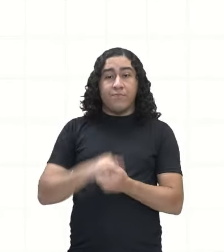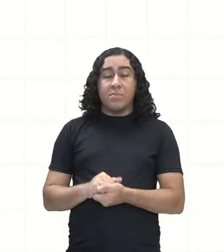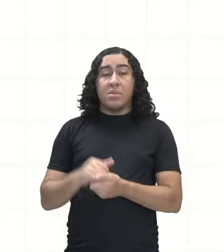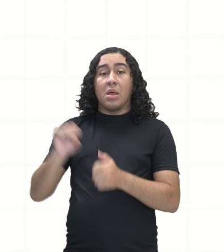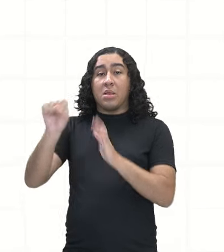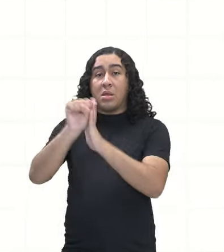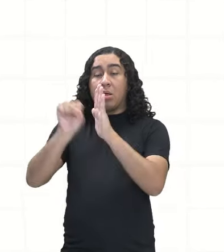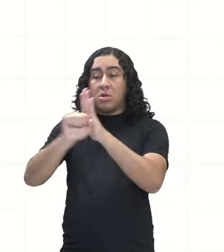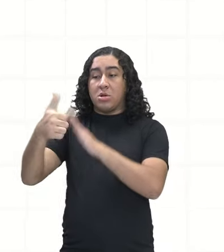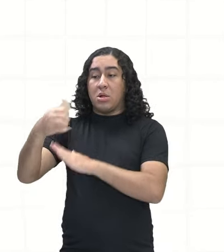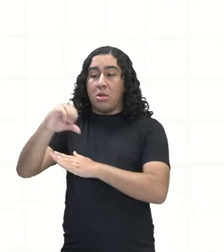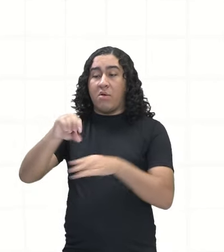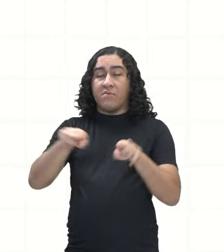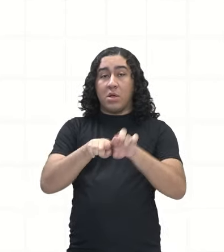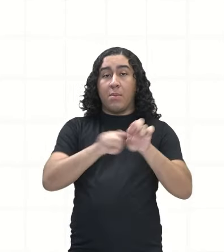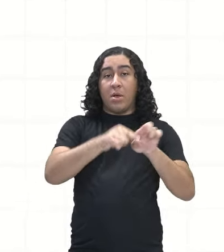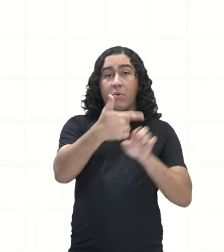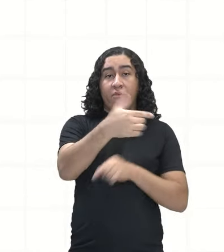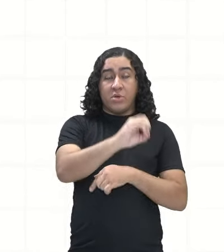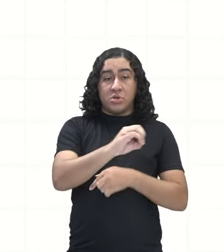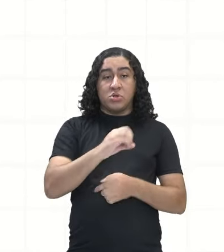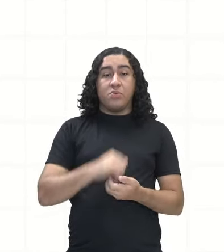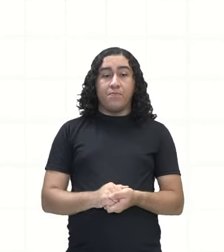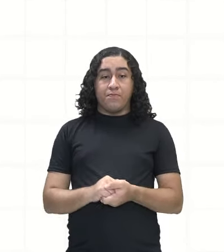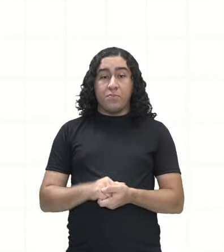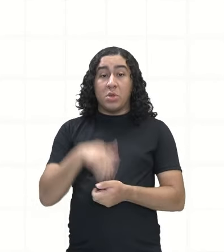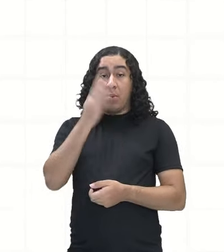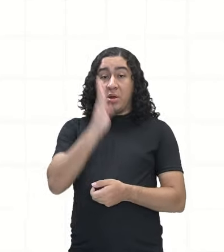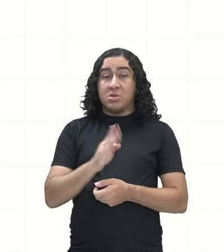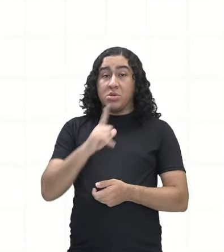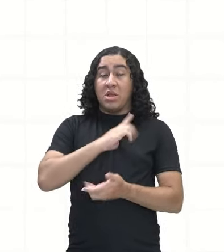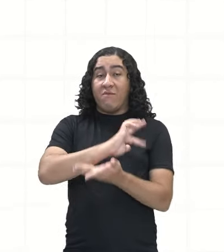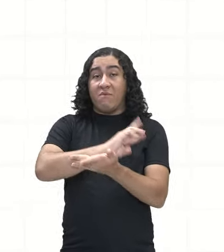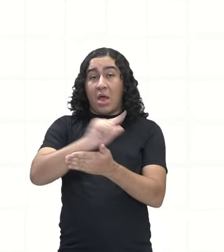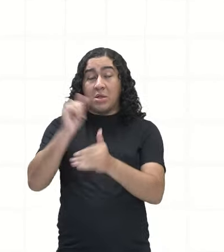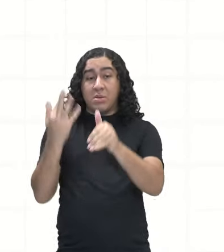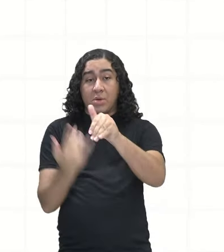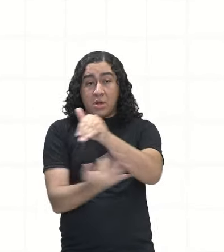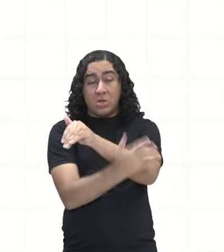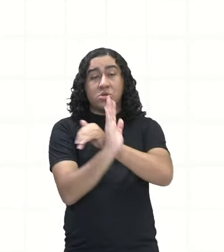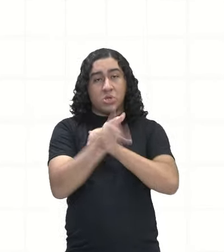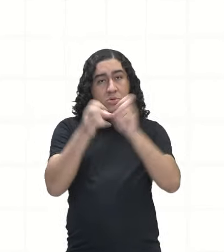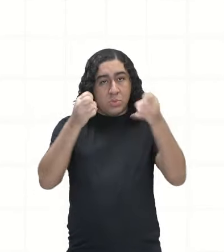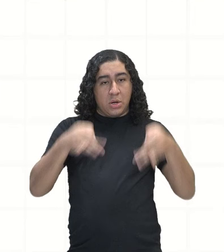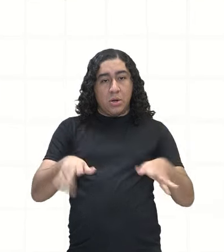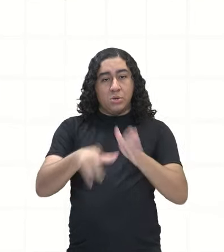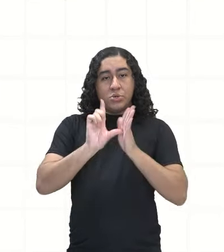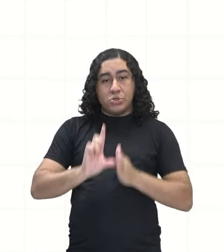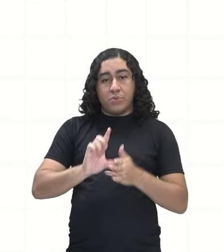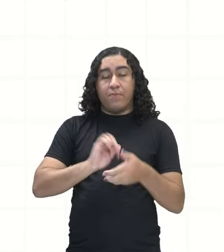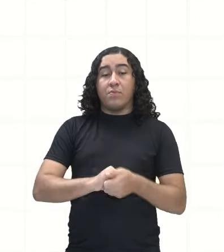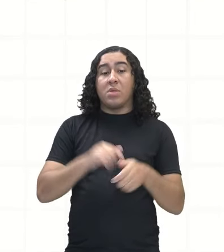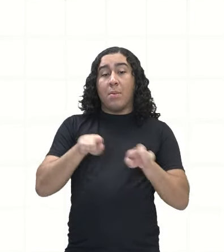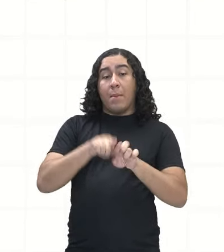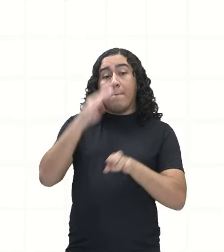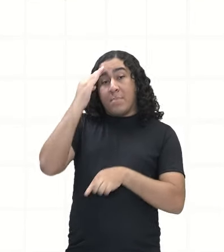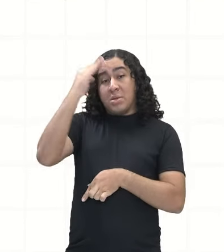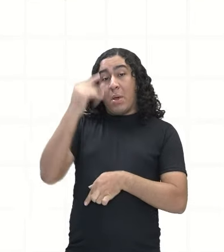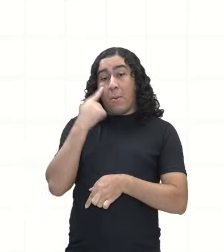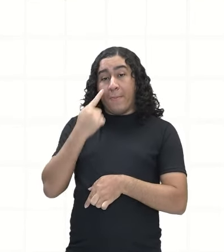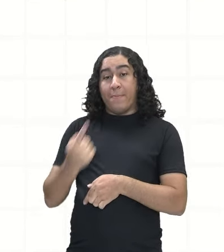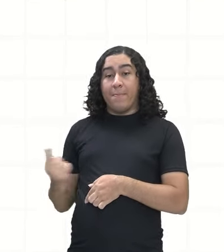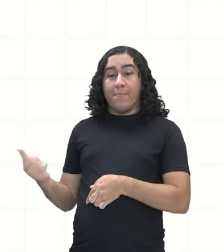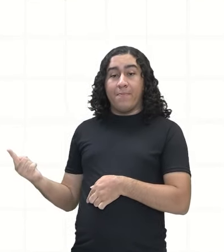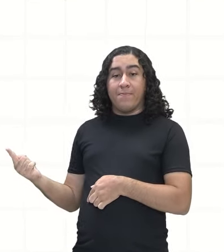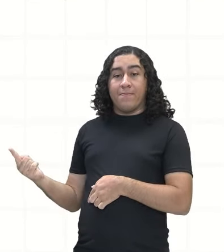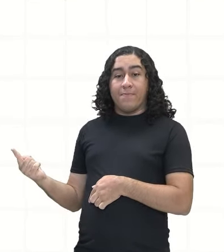século XX tá o Brasil recebeu muitos imigrantes nesse período conforme Eu já falei para vocês e os principais grupos foram os portugueses